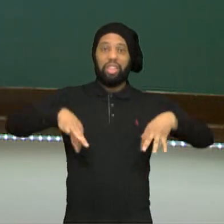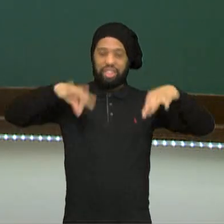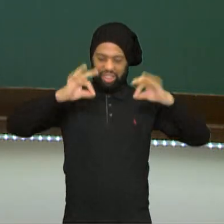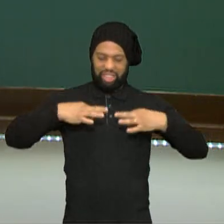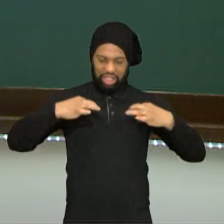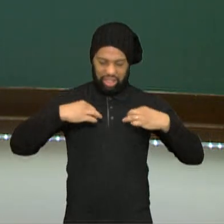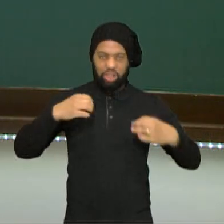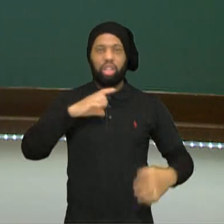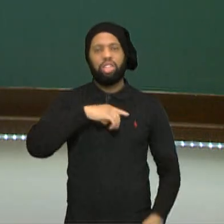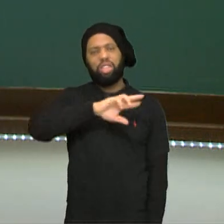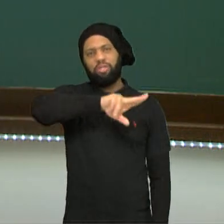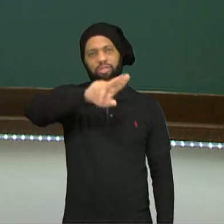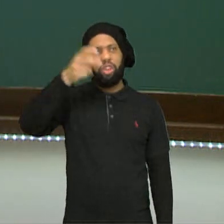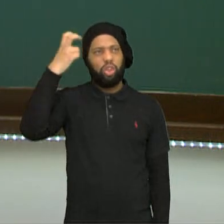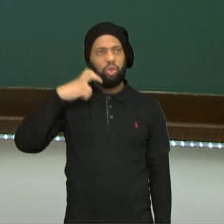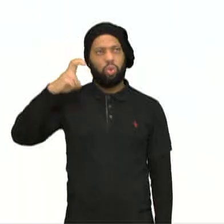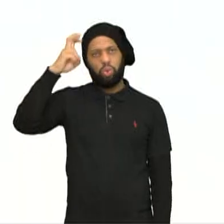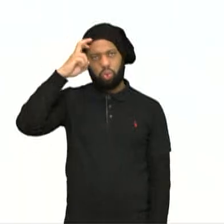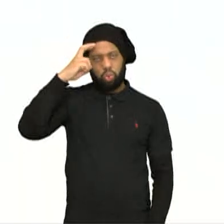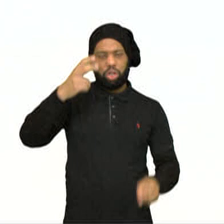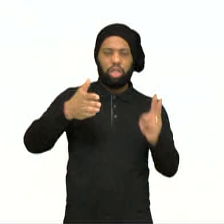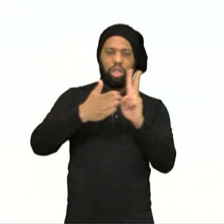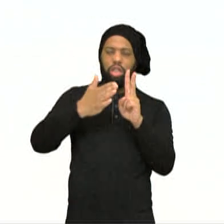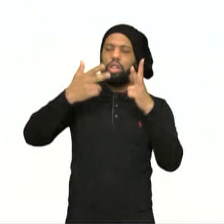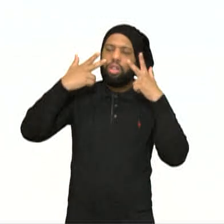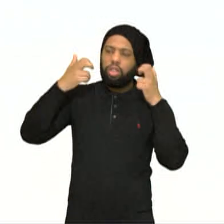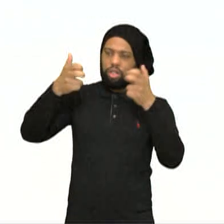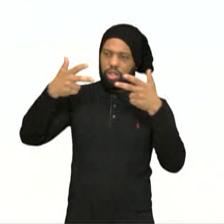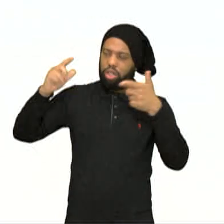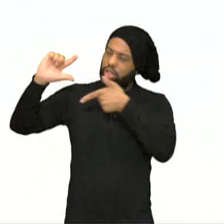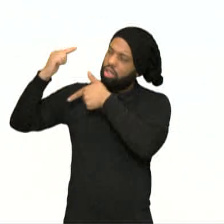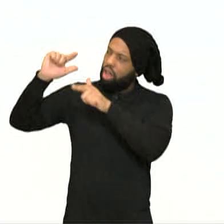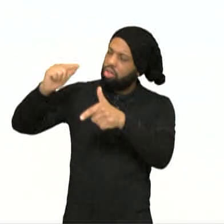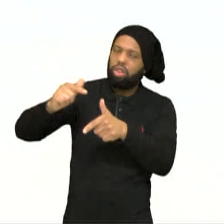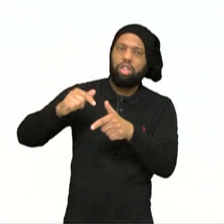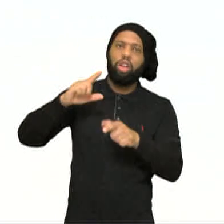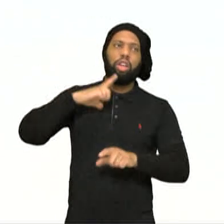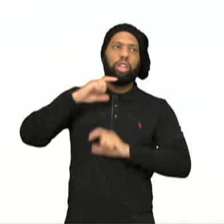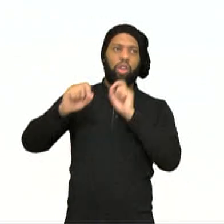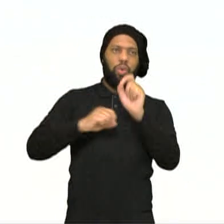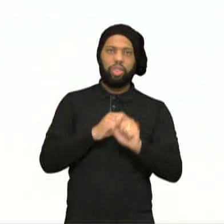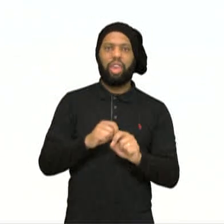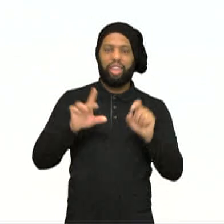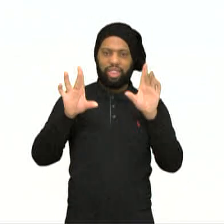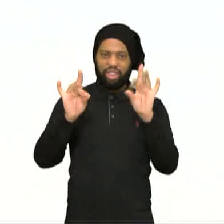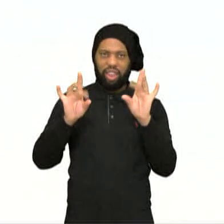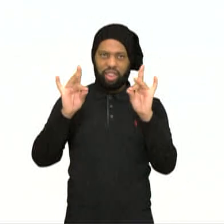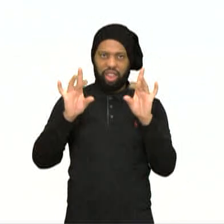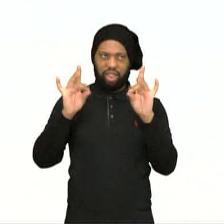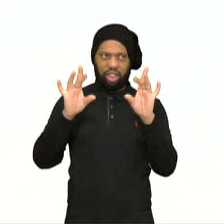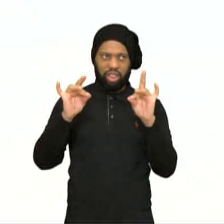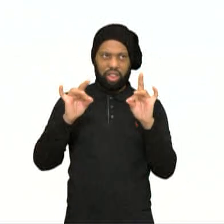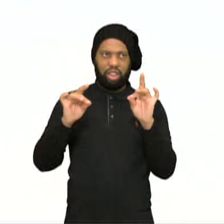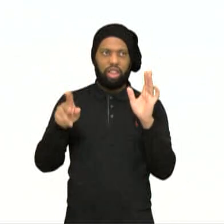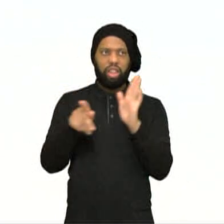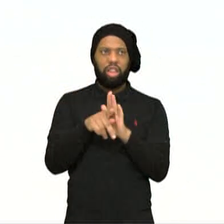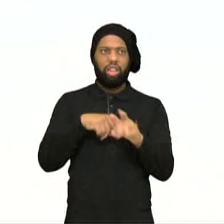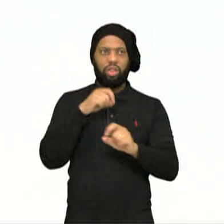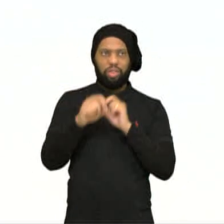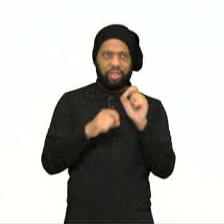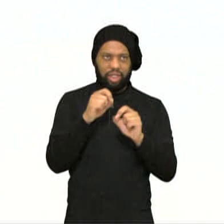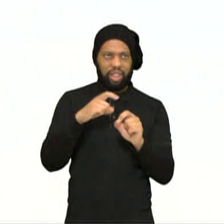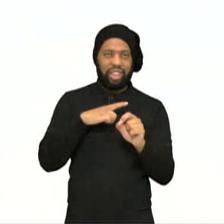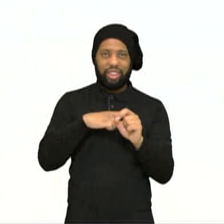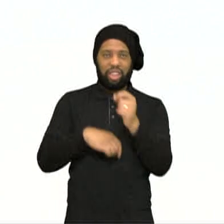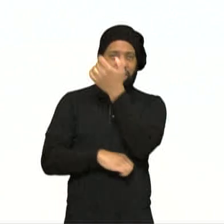em várias culturas indígenas. Tradicionalmente se prepara a tinta extraindo um líquido do jenipapo e ao espremer, né, ele em